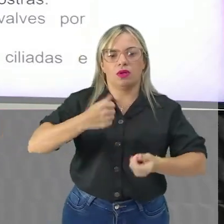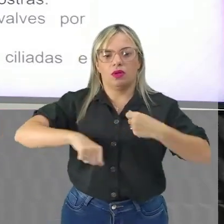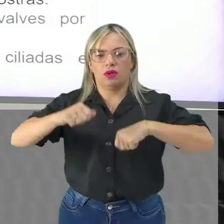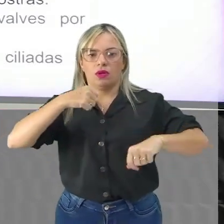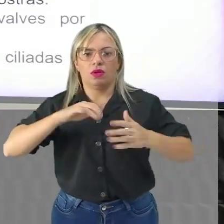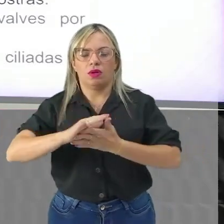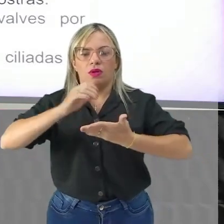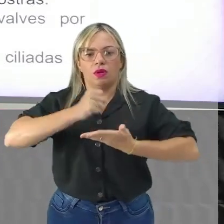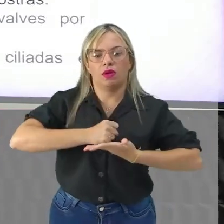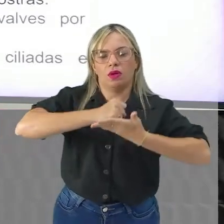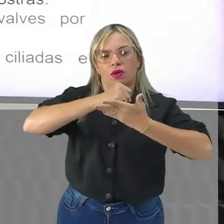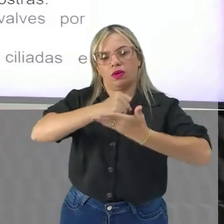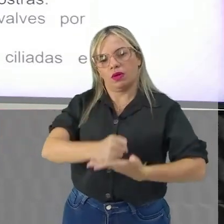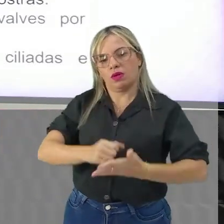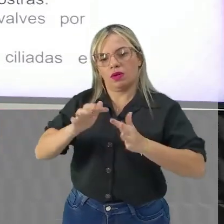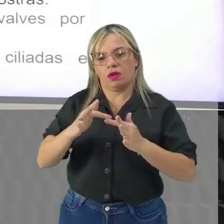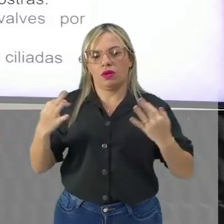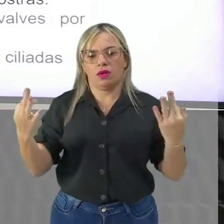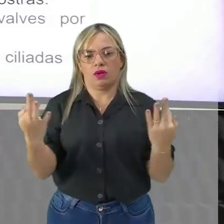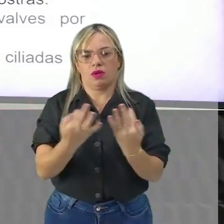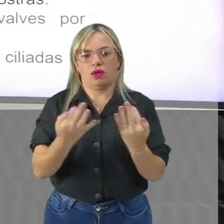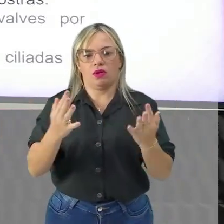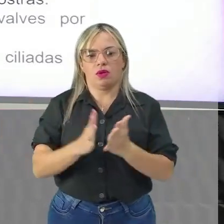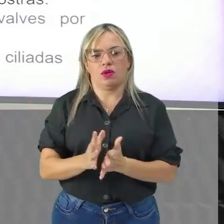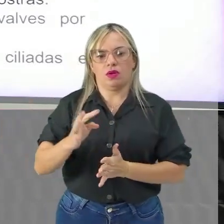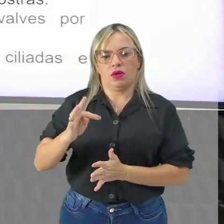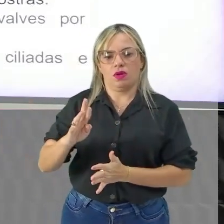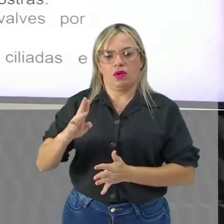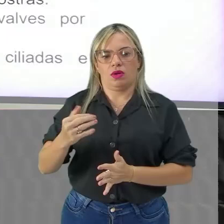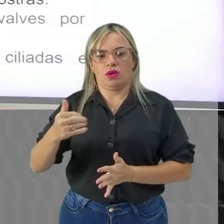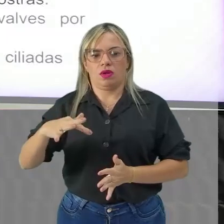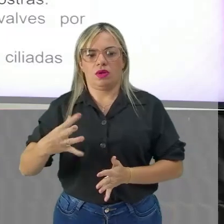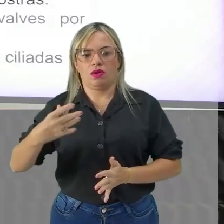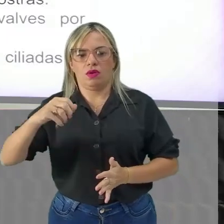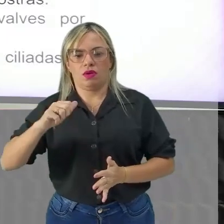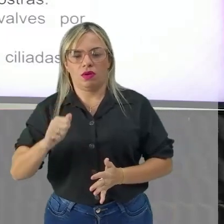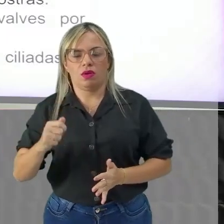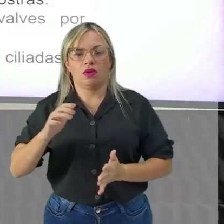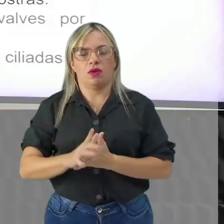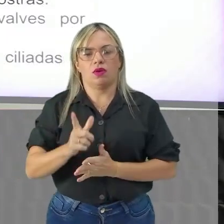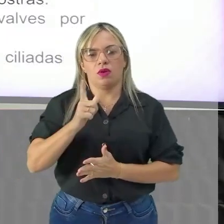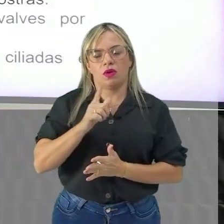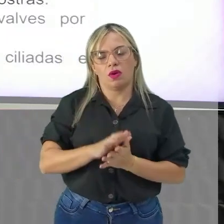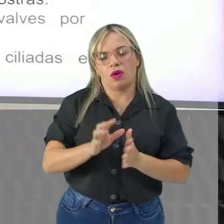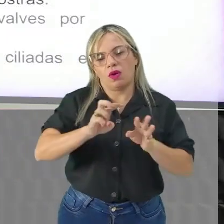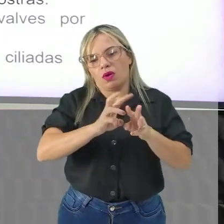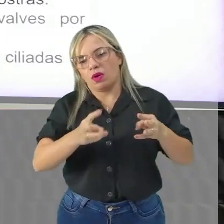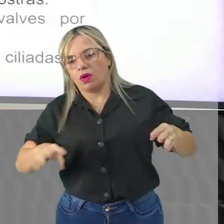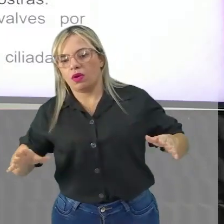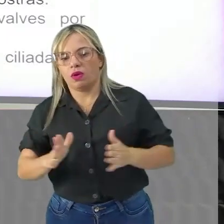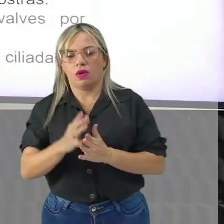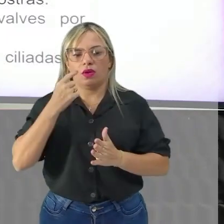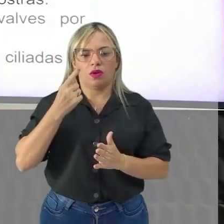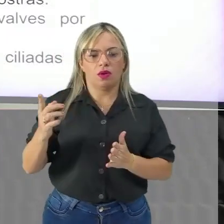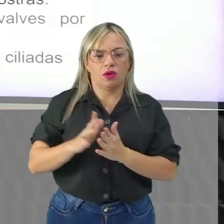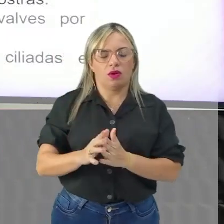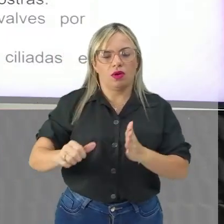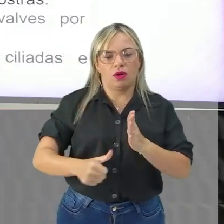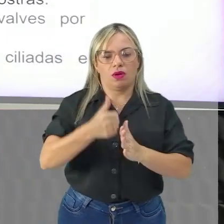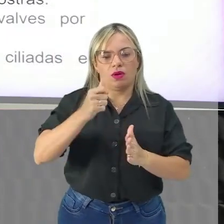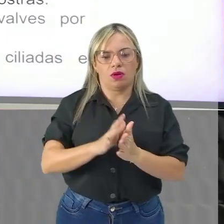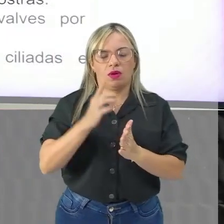das famílias lá de Travosa e de outros tantos locais do litoral. Então, as afirmativas dizem assim,